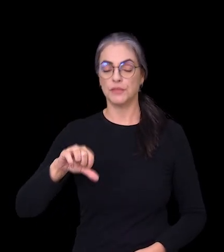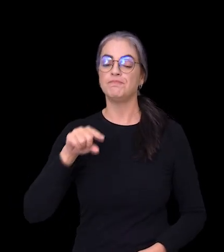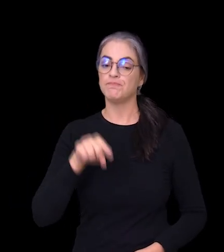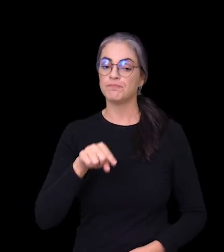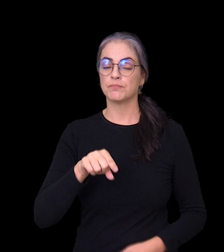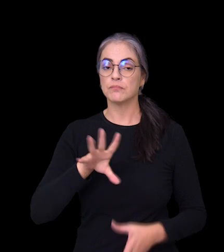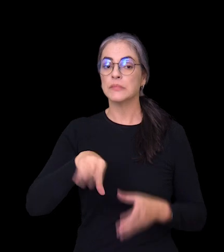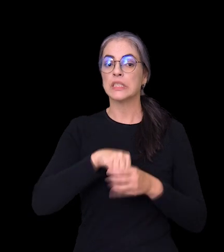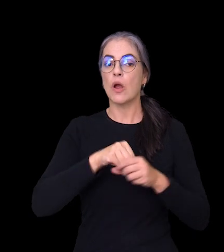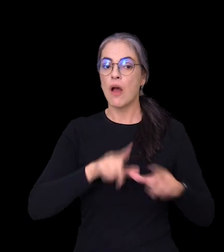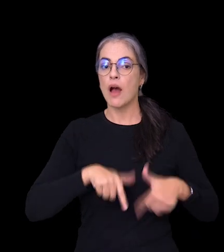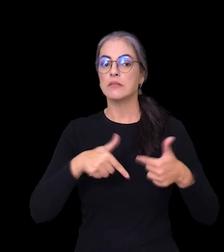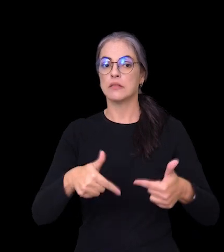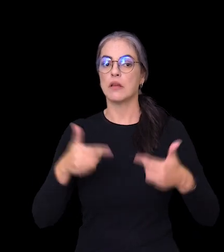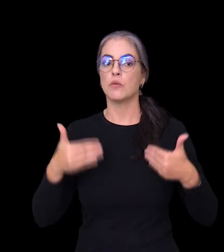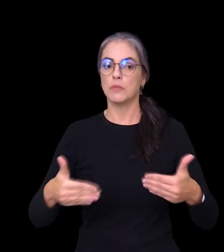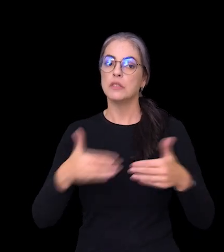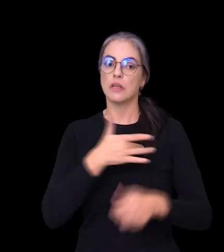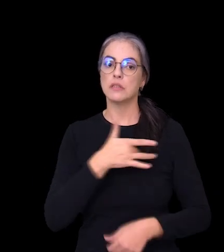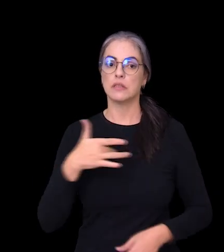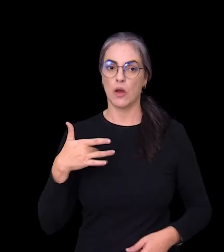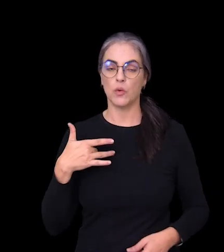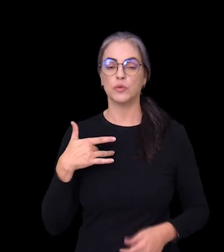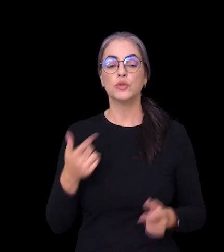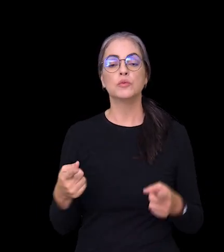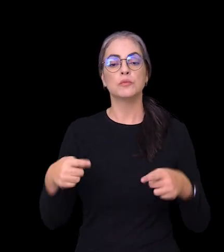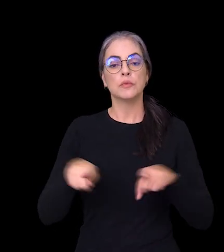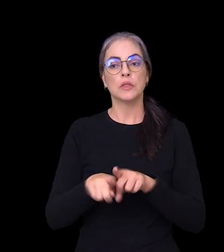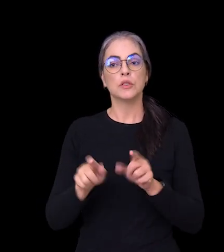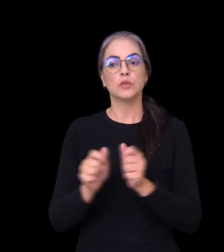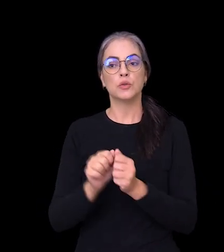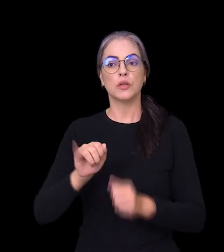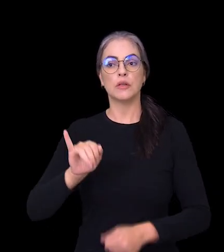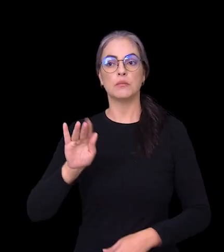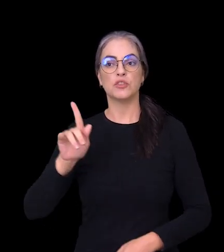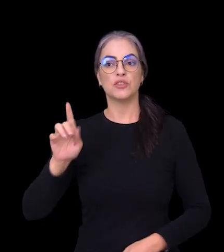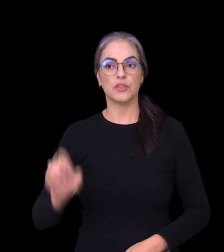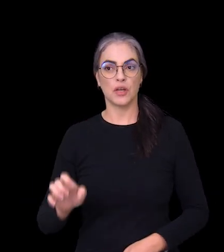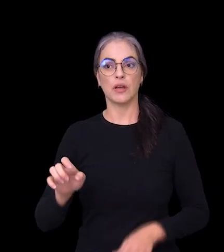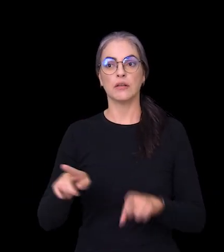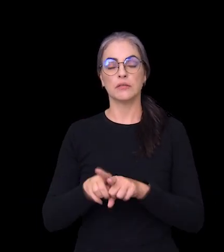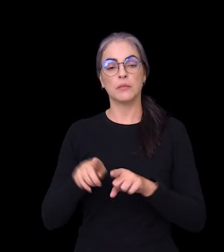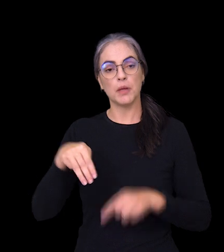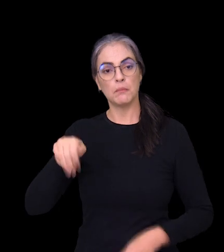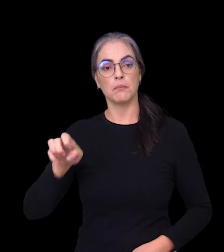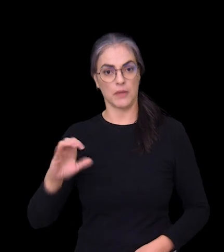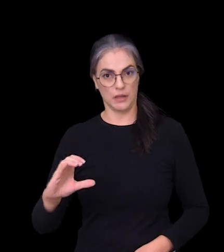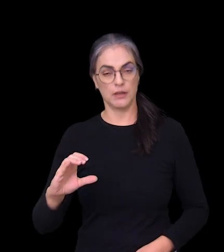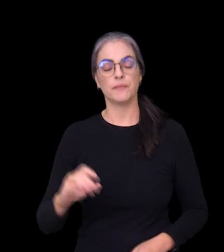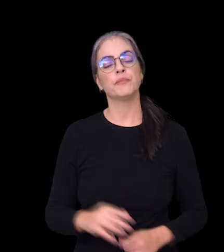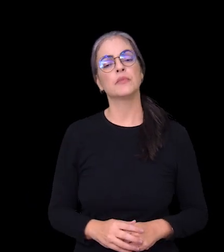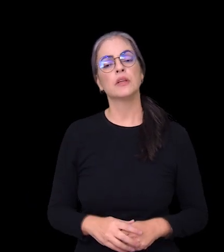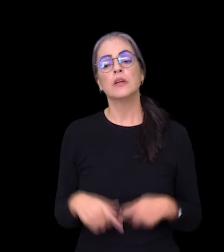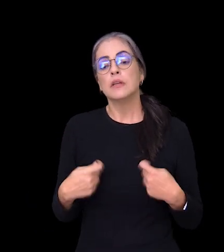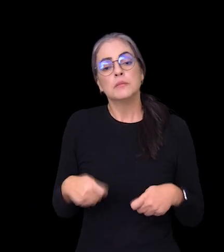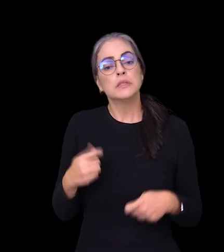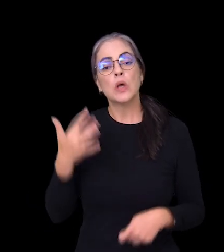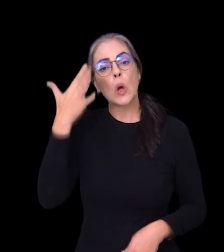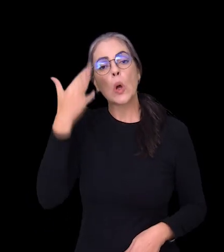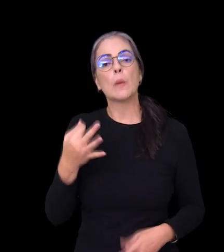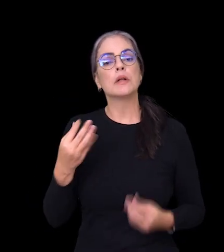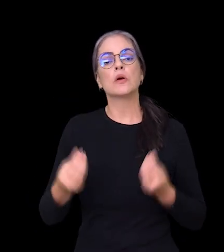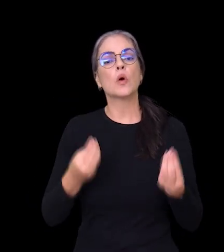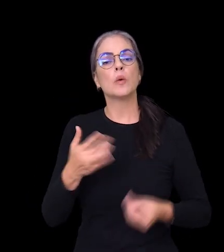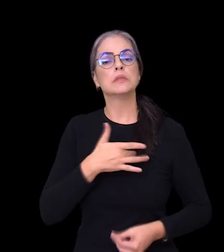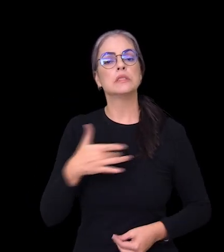ações promovidas pelo Ministério da Saúde em parceria com o IBGE e o Ministério da Educação para compreender melhor a saúde e o